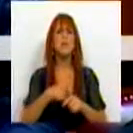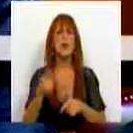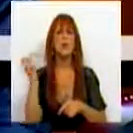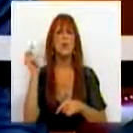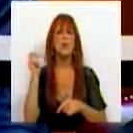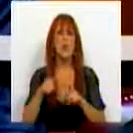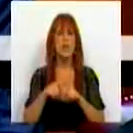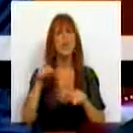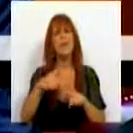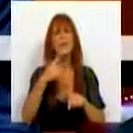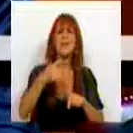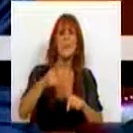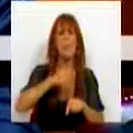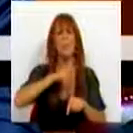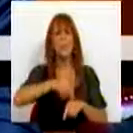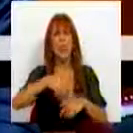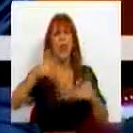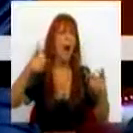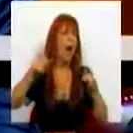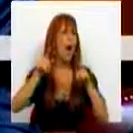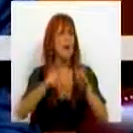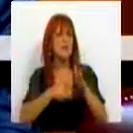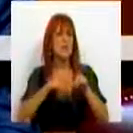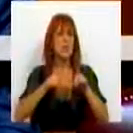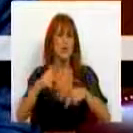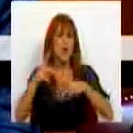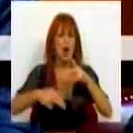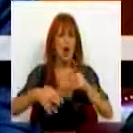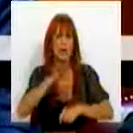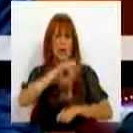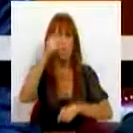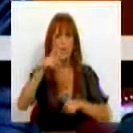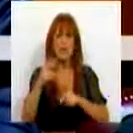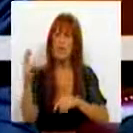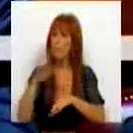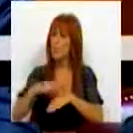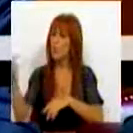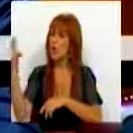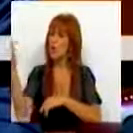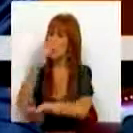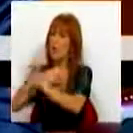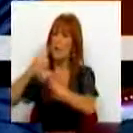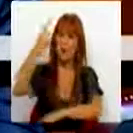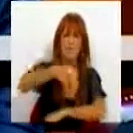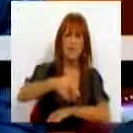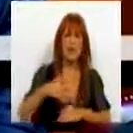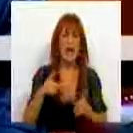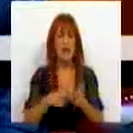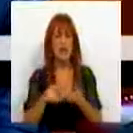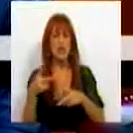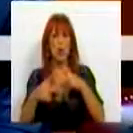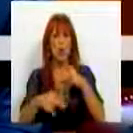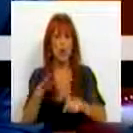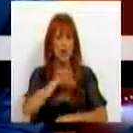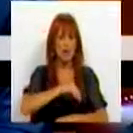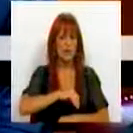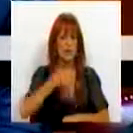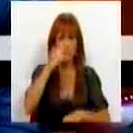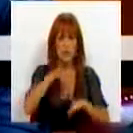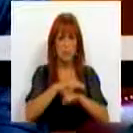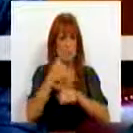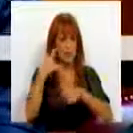anos em que andaram a dizer em Portugal que era necessário cortar as pensões porque a União Europeia o impunha, que era necessário cortar os salários da